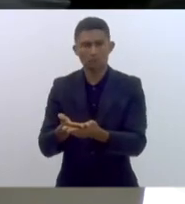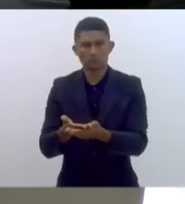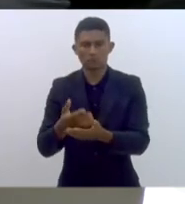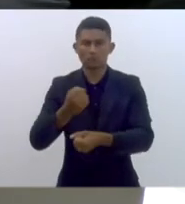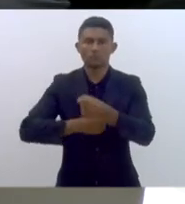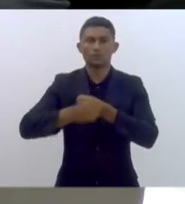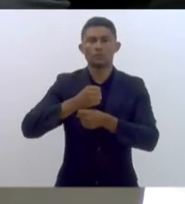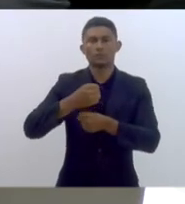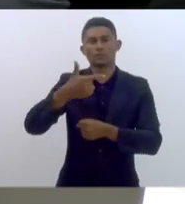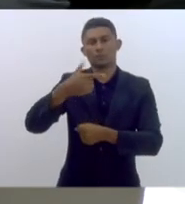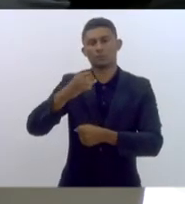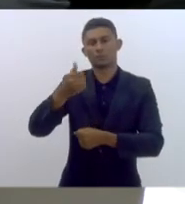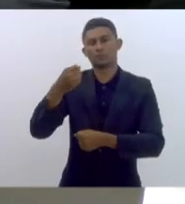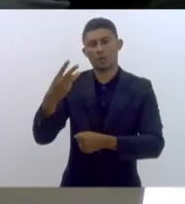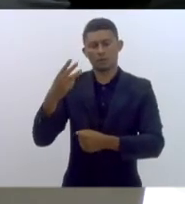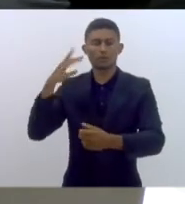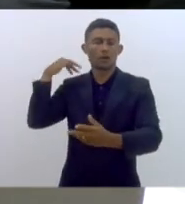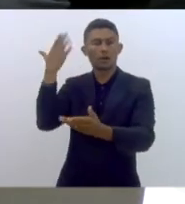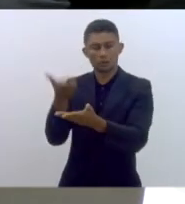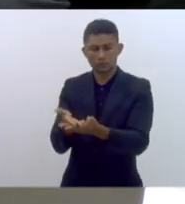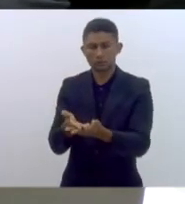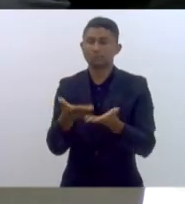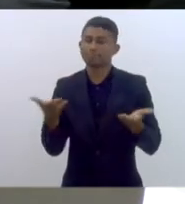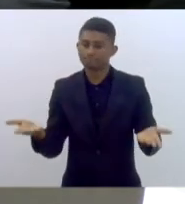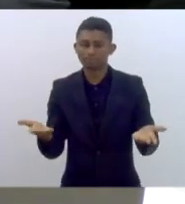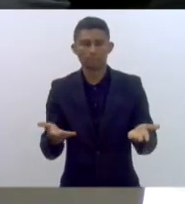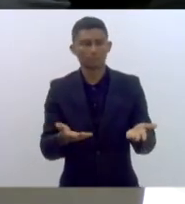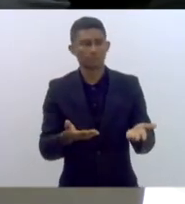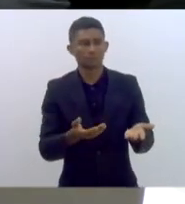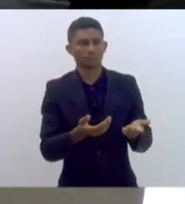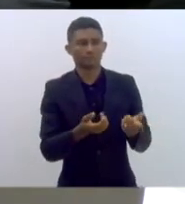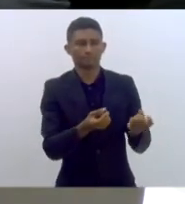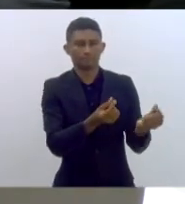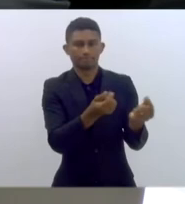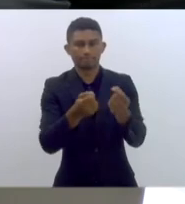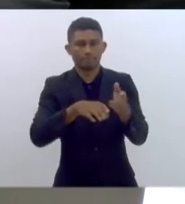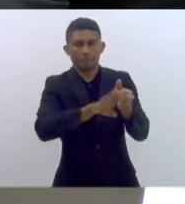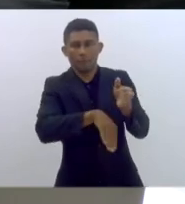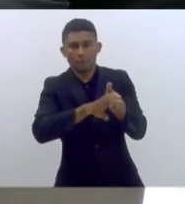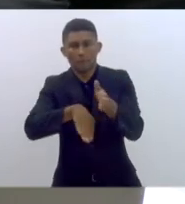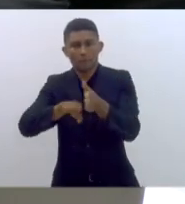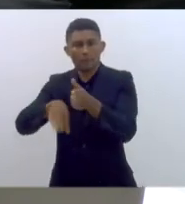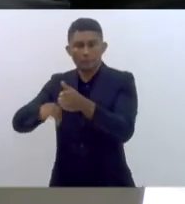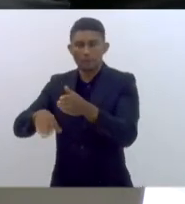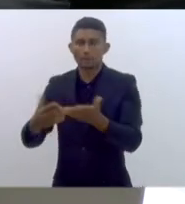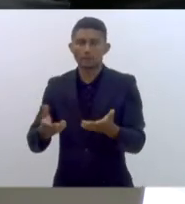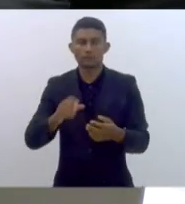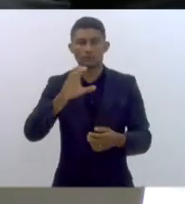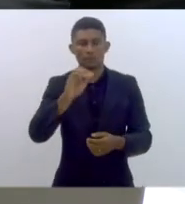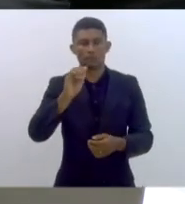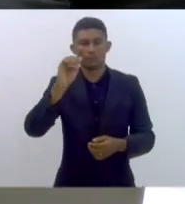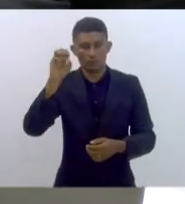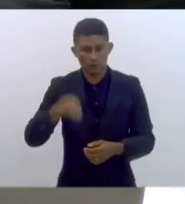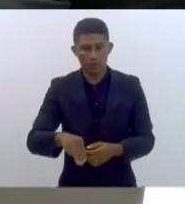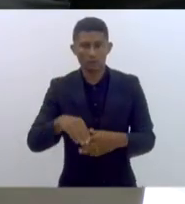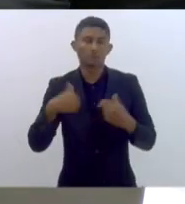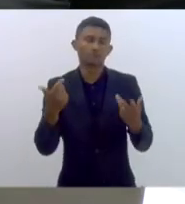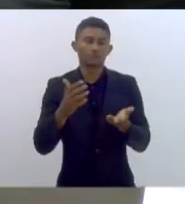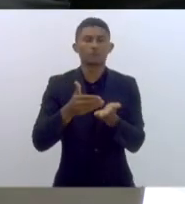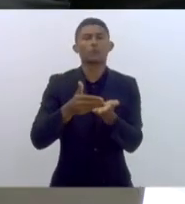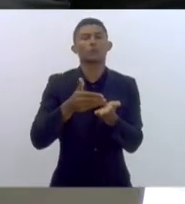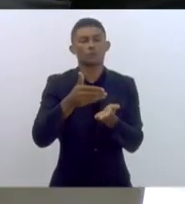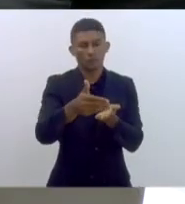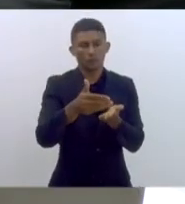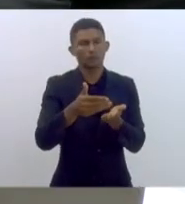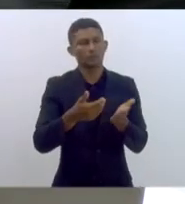2013 e aí eles formam um fator de atualização monetária. A gente chama de CAN. Então, é essa mesma CAN. Então, apesar de ele iniciar